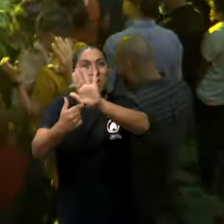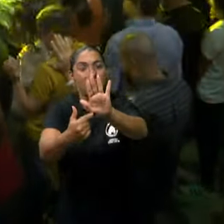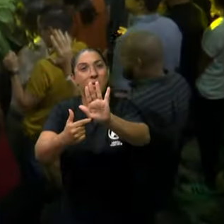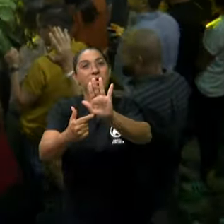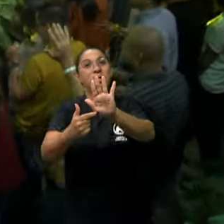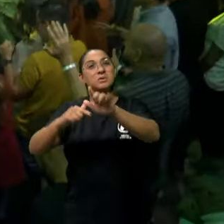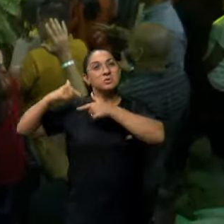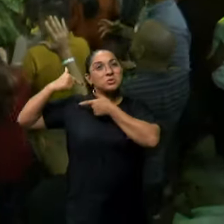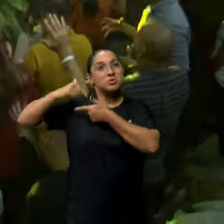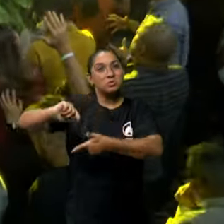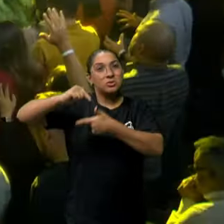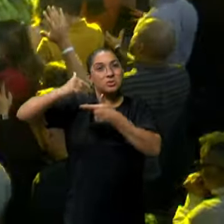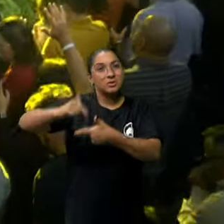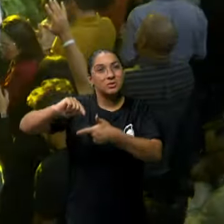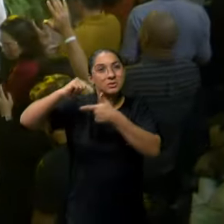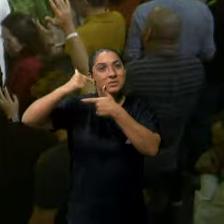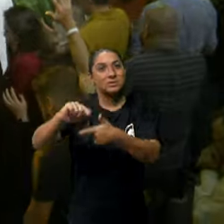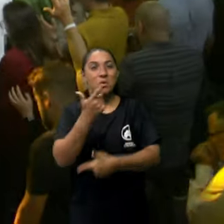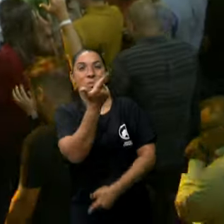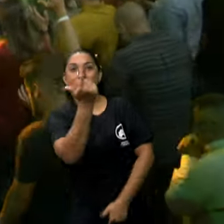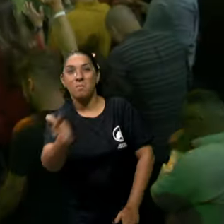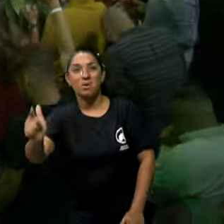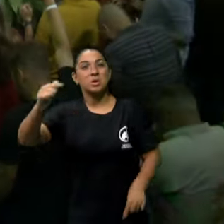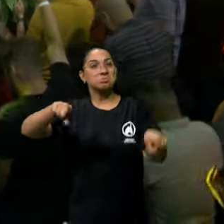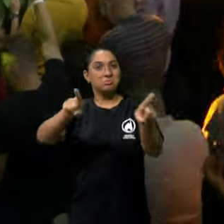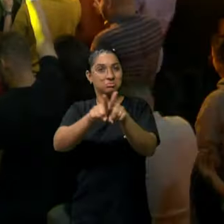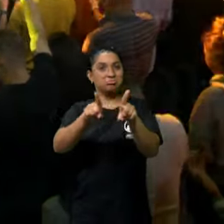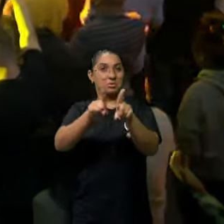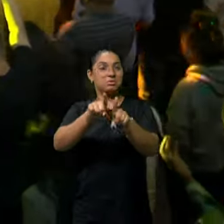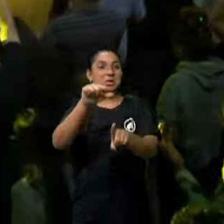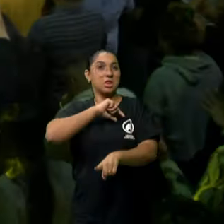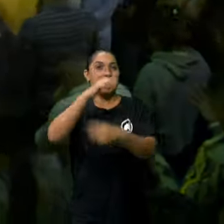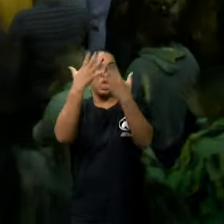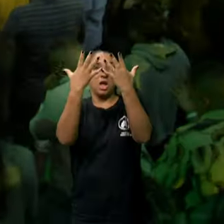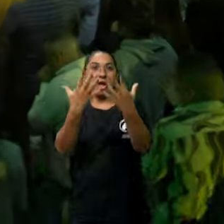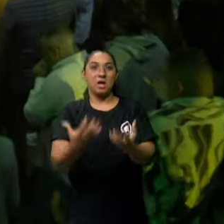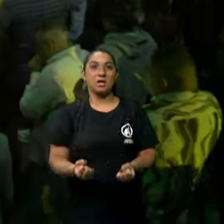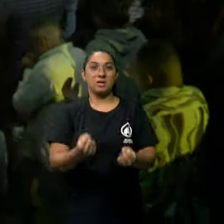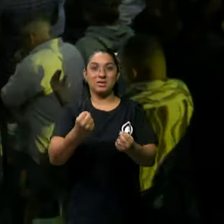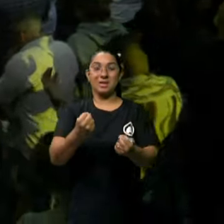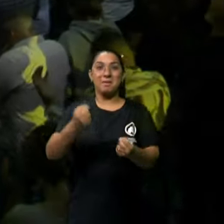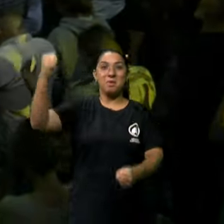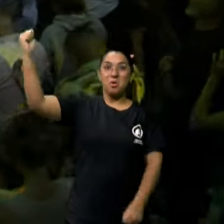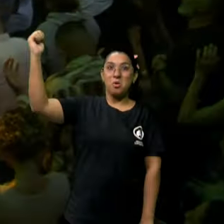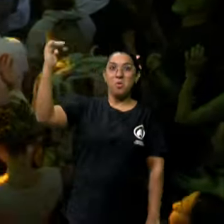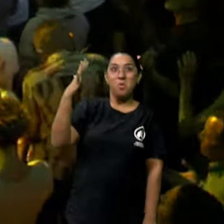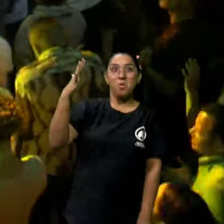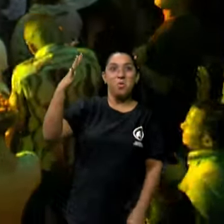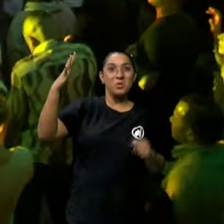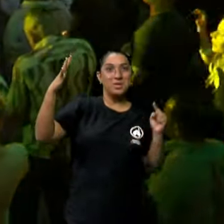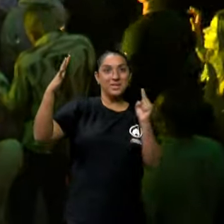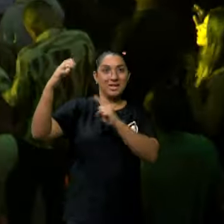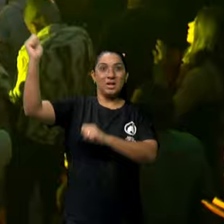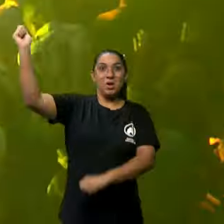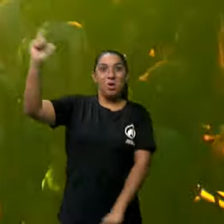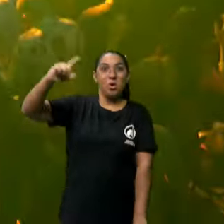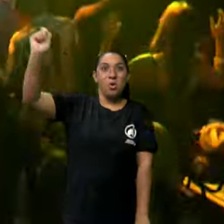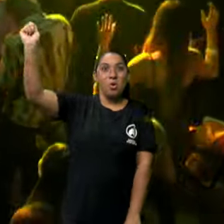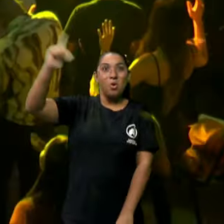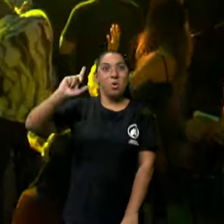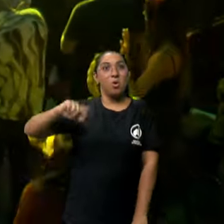Estação fica lá barrou nem passou orientais ele é a luz do Suri bem para